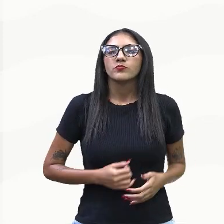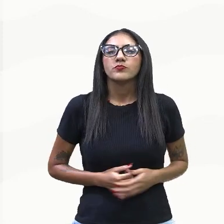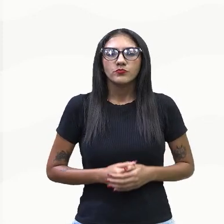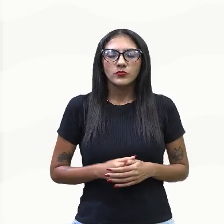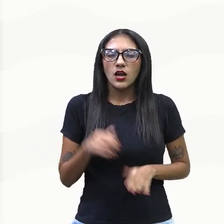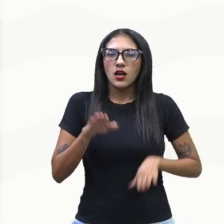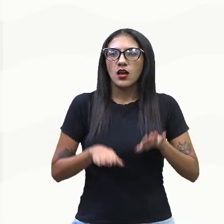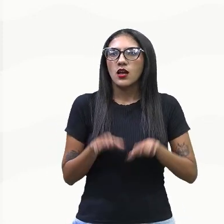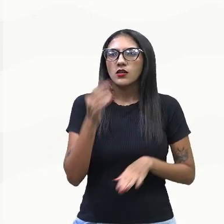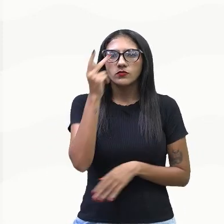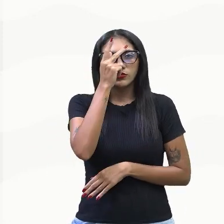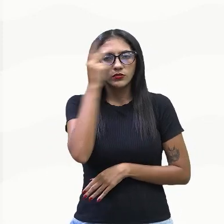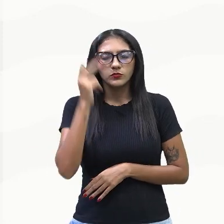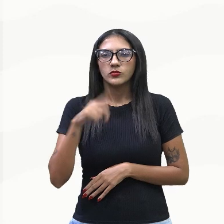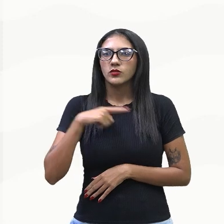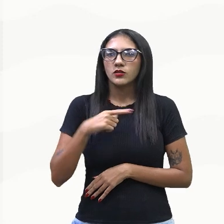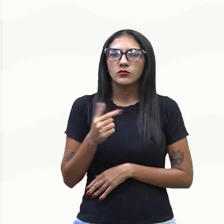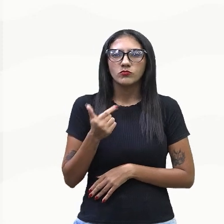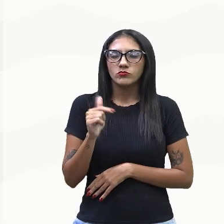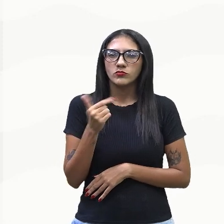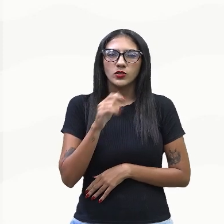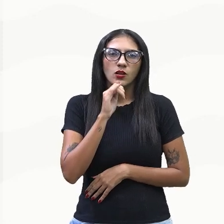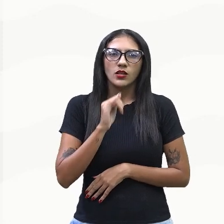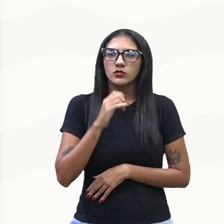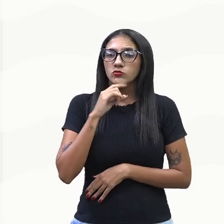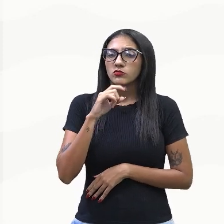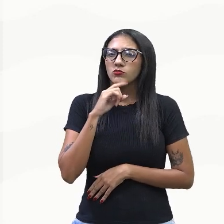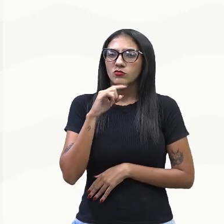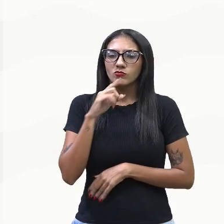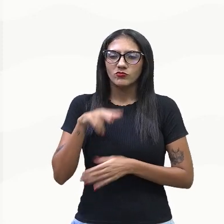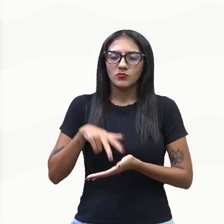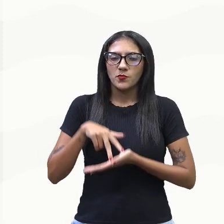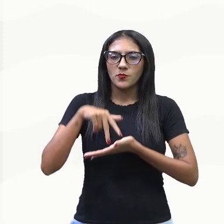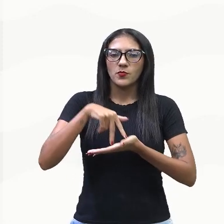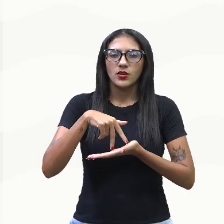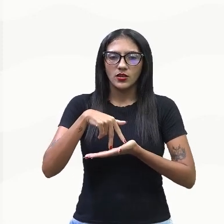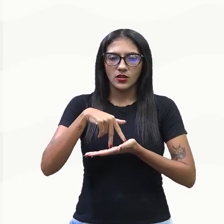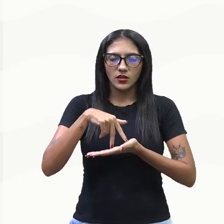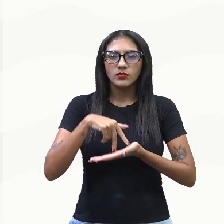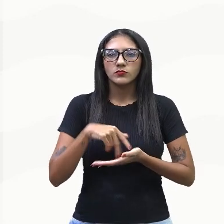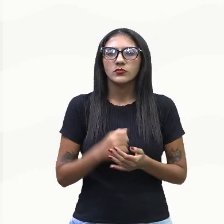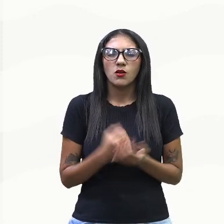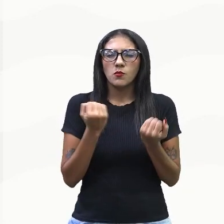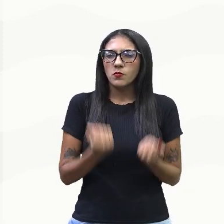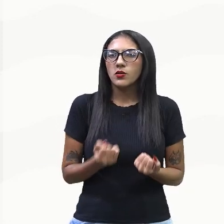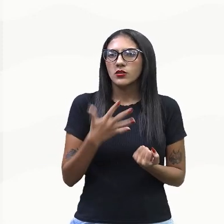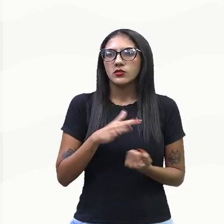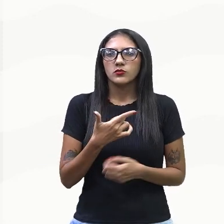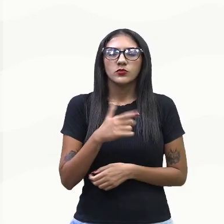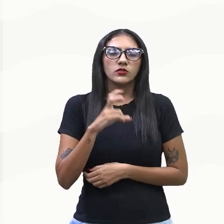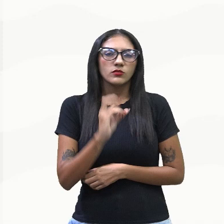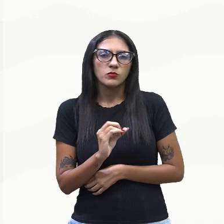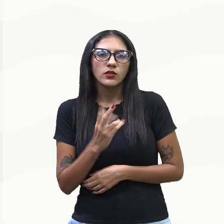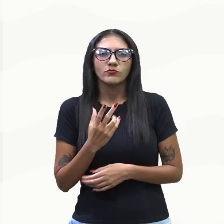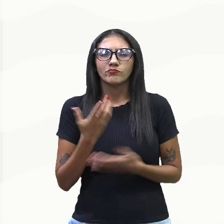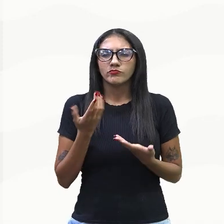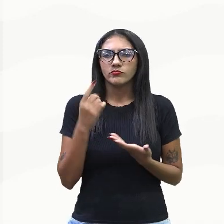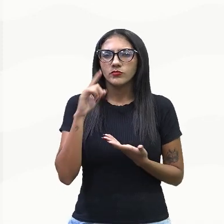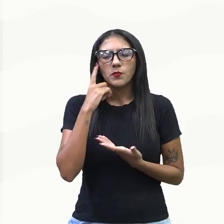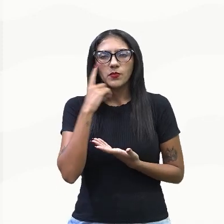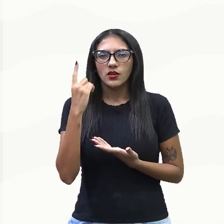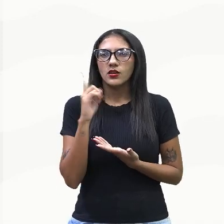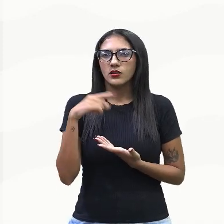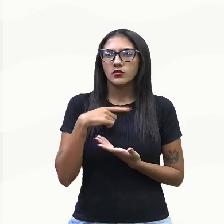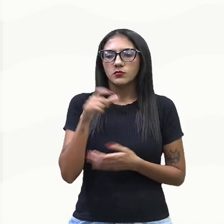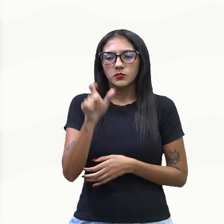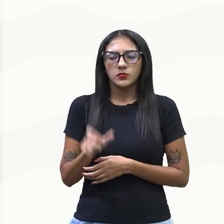às vezes, não consegue nem se levantar da cama, certo? Chegar a 250 quilos. Imagina uma pessoa,